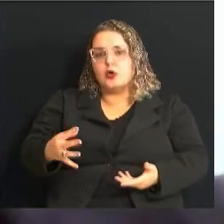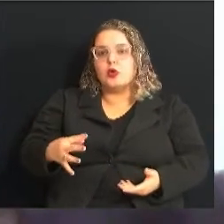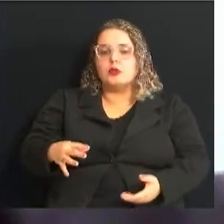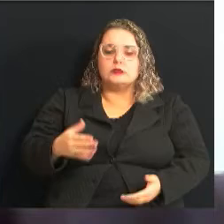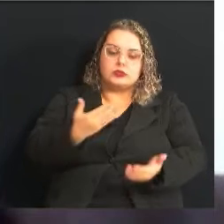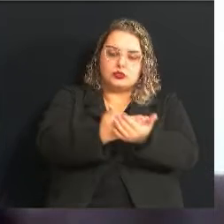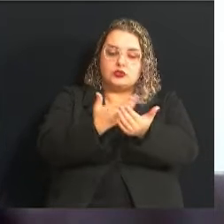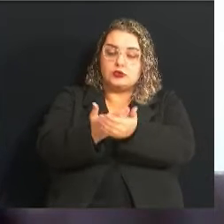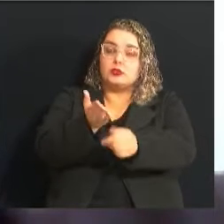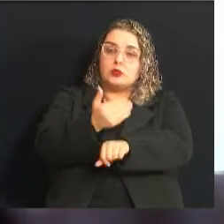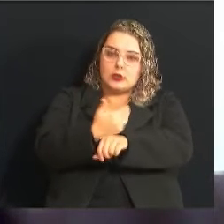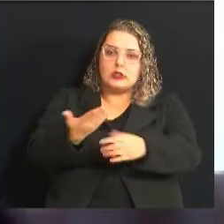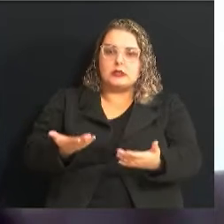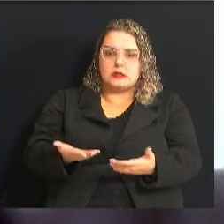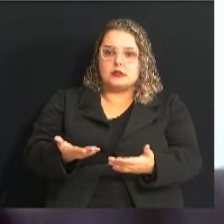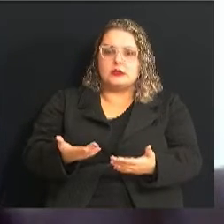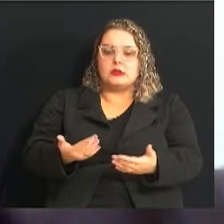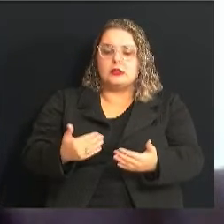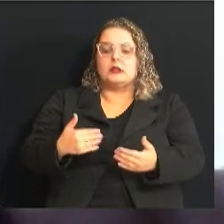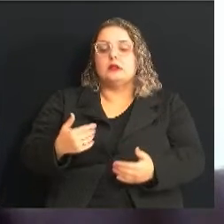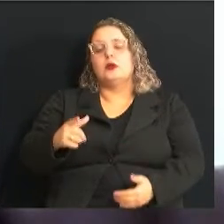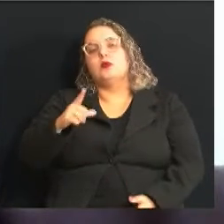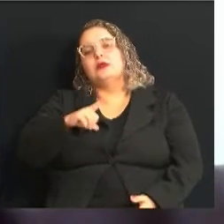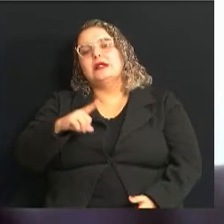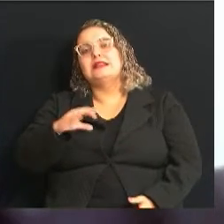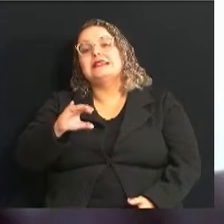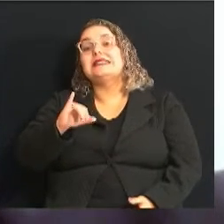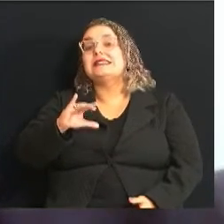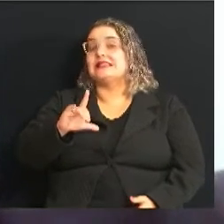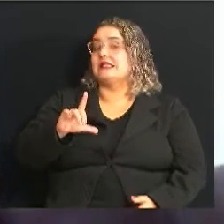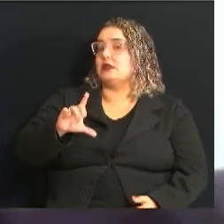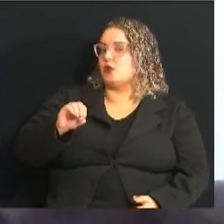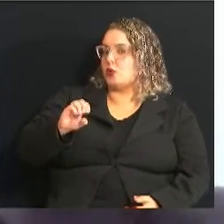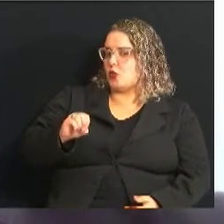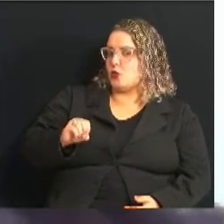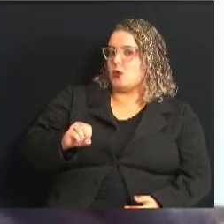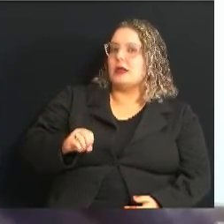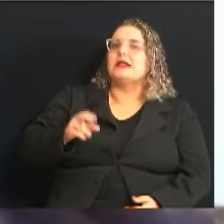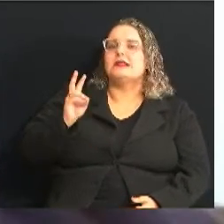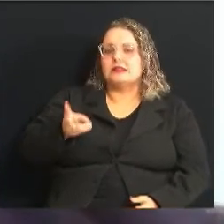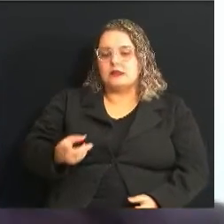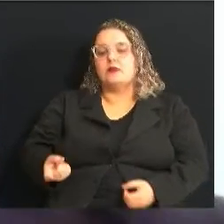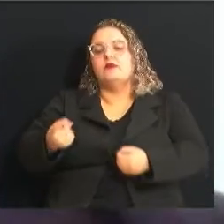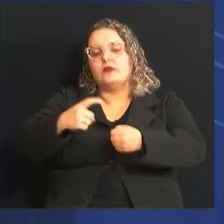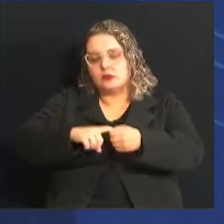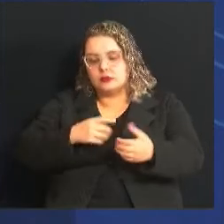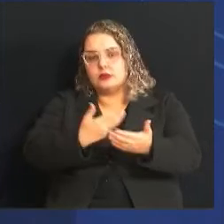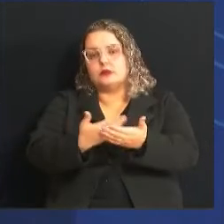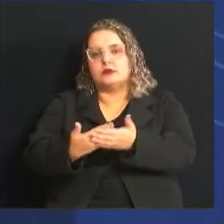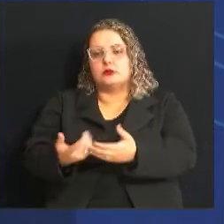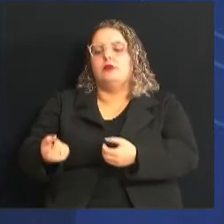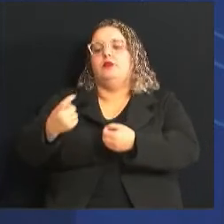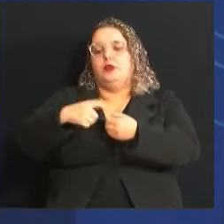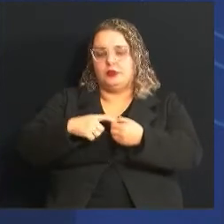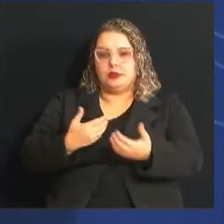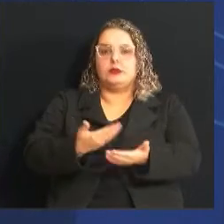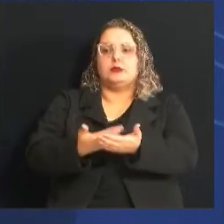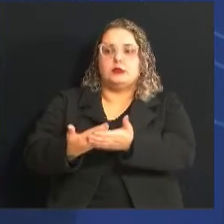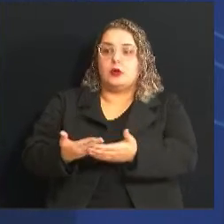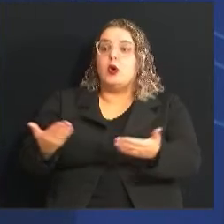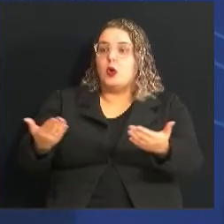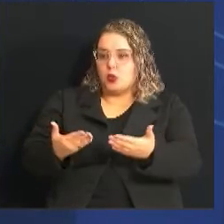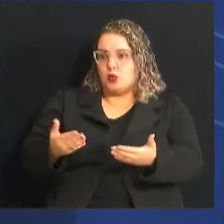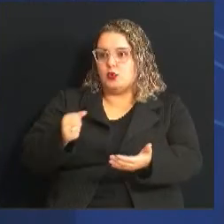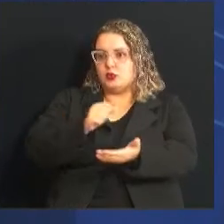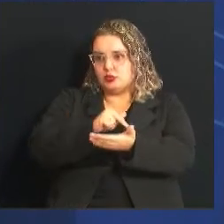antes, né? Então, você gera uma noção de ciclos, de estar sempre reiniciando os estudos. Bom, hoje em dia as pessoas usam aplicativo